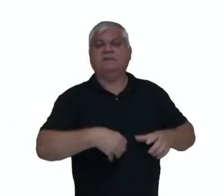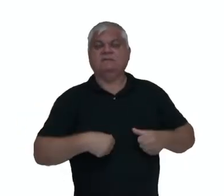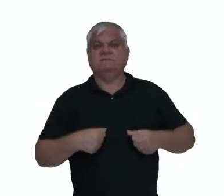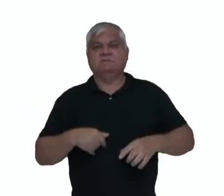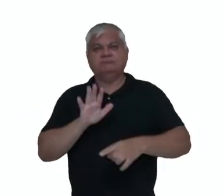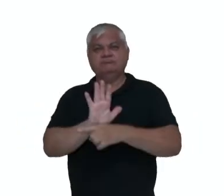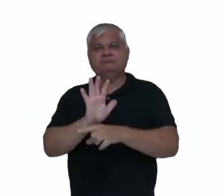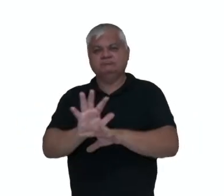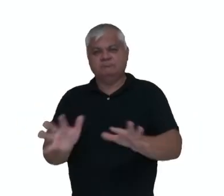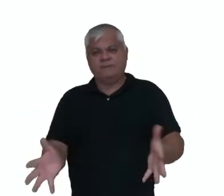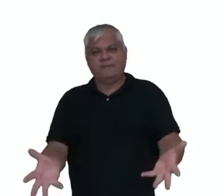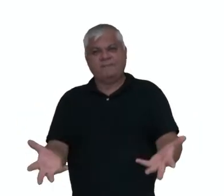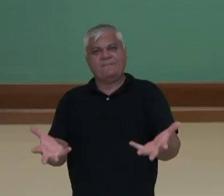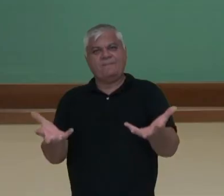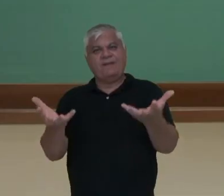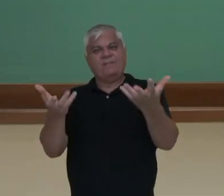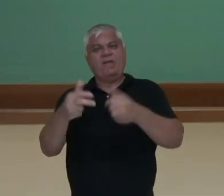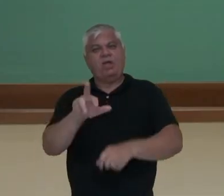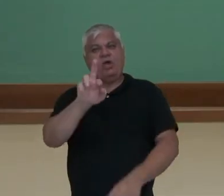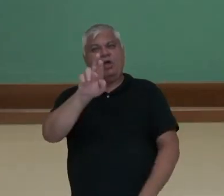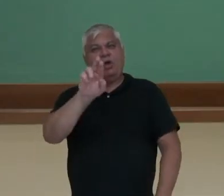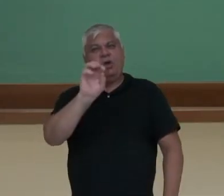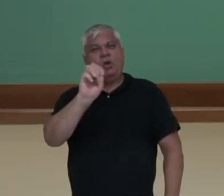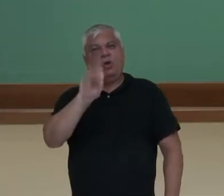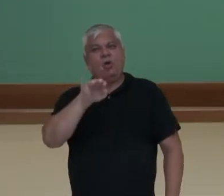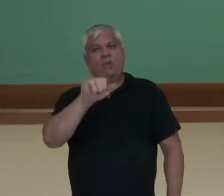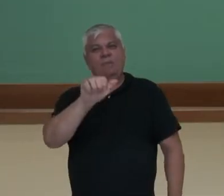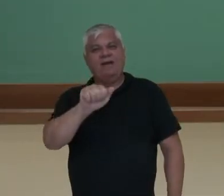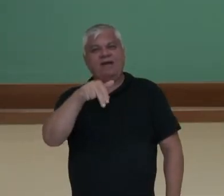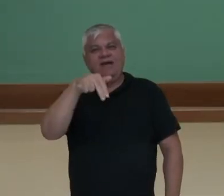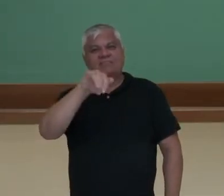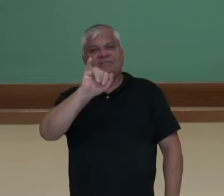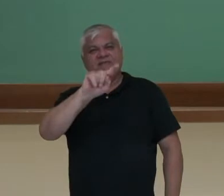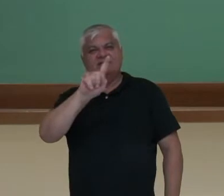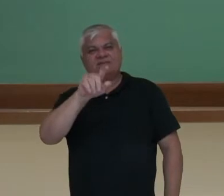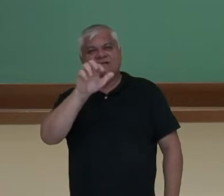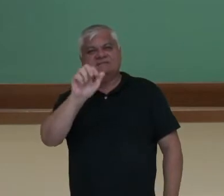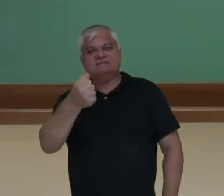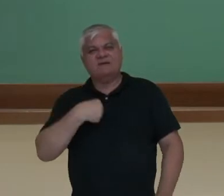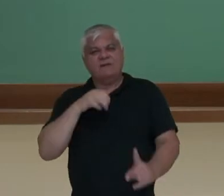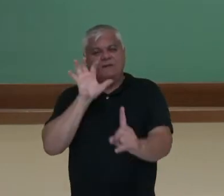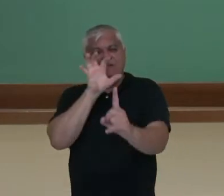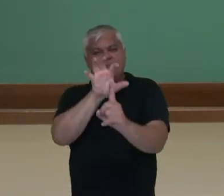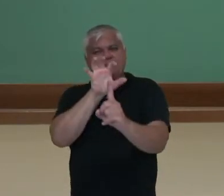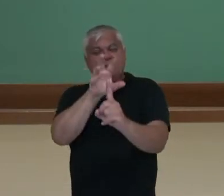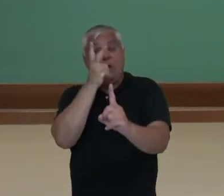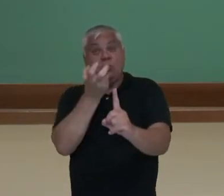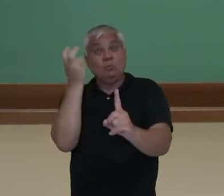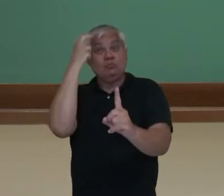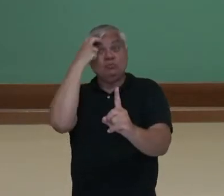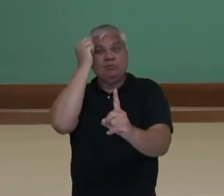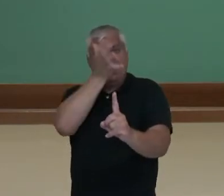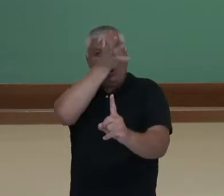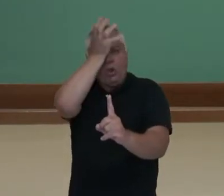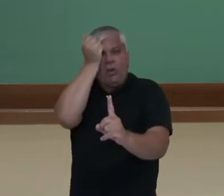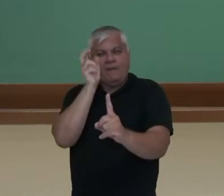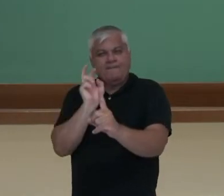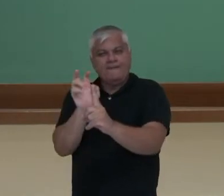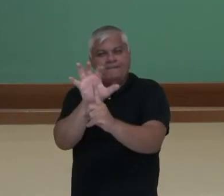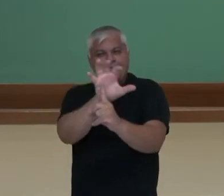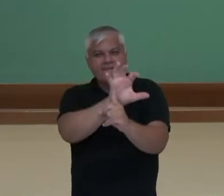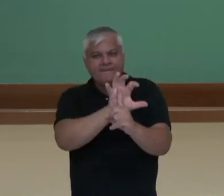como romanização, né? Impor a cultura romana, aculturar esses povos frente à cultura